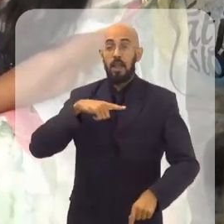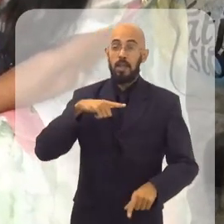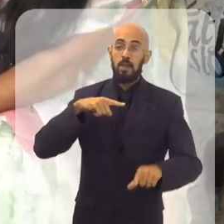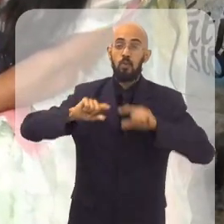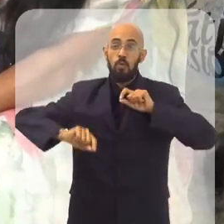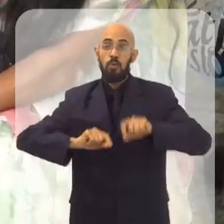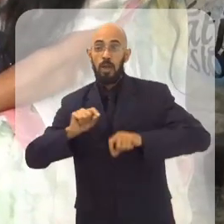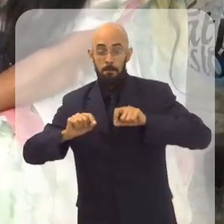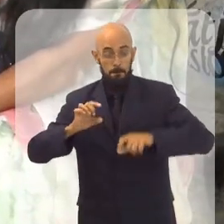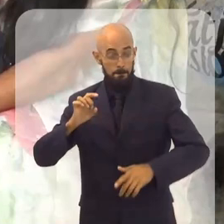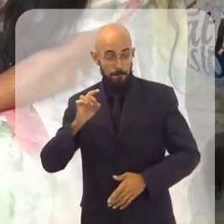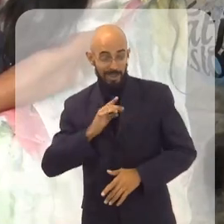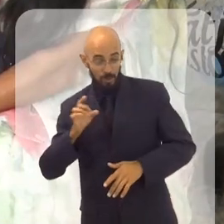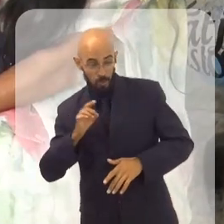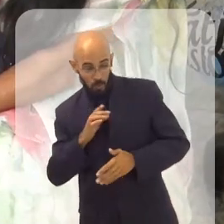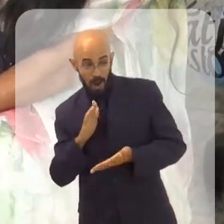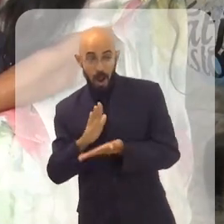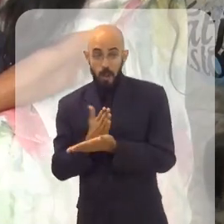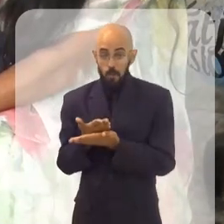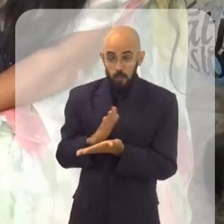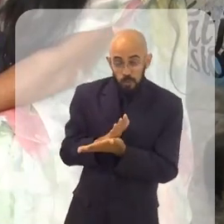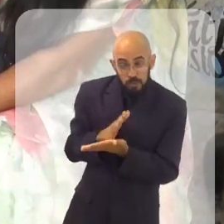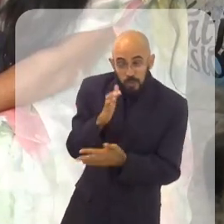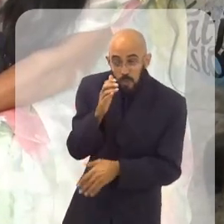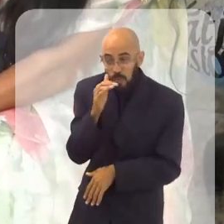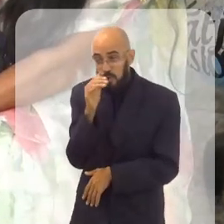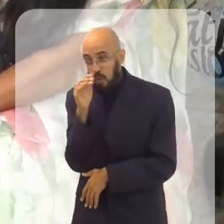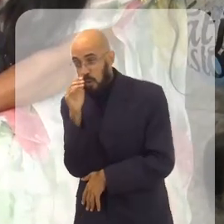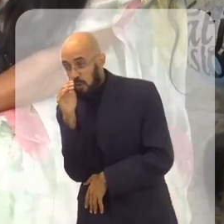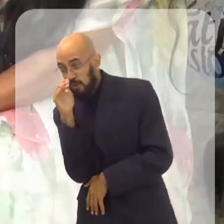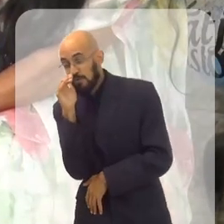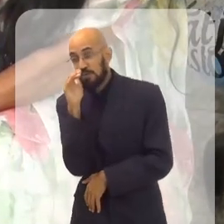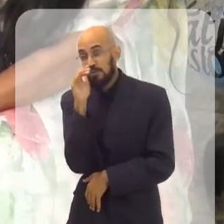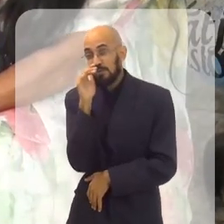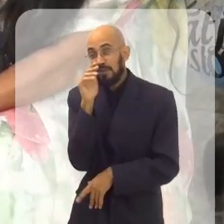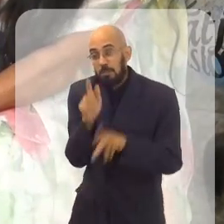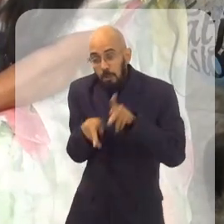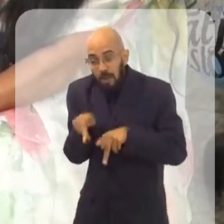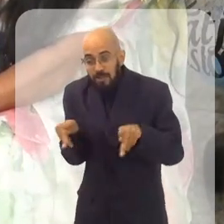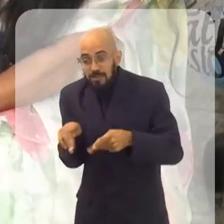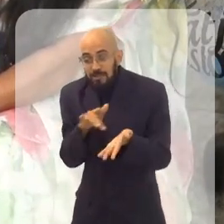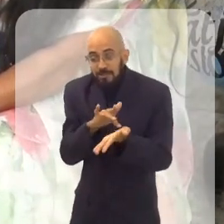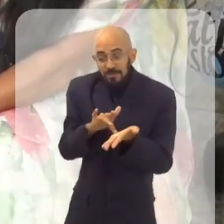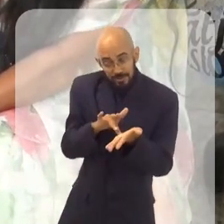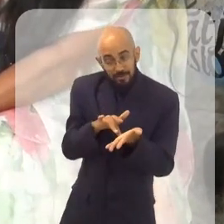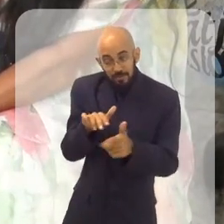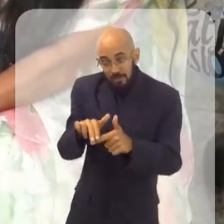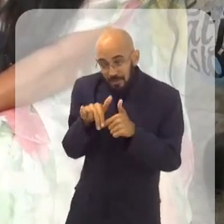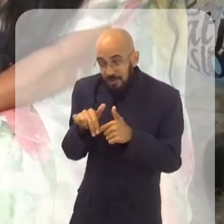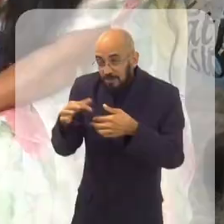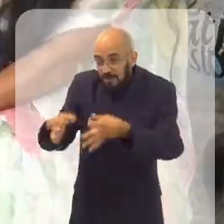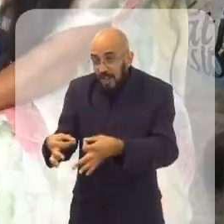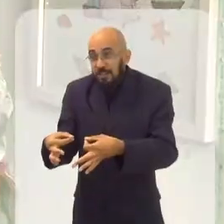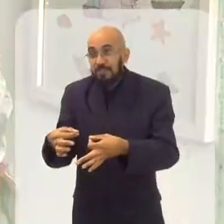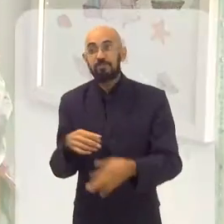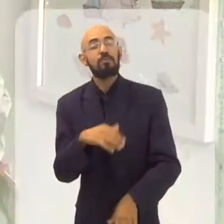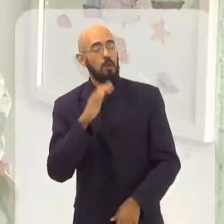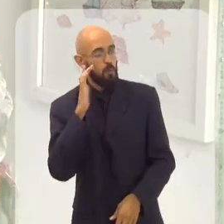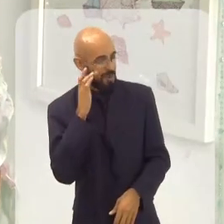tenham medo e curiosidade do povo cigano justamente por isso, você não acha?